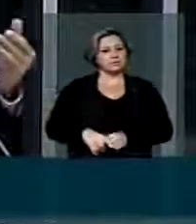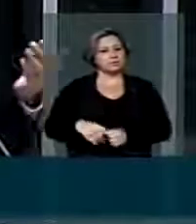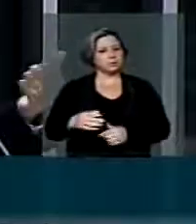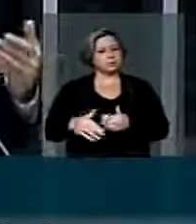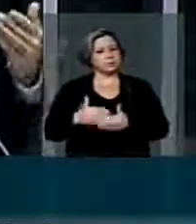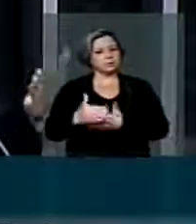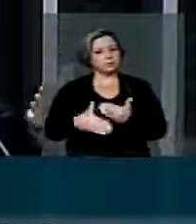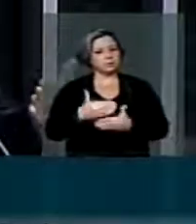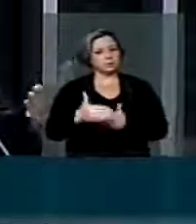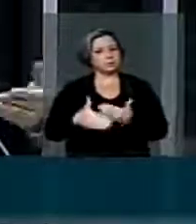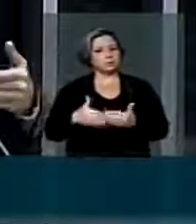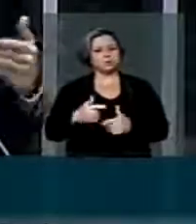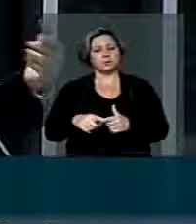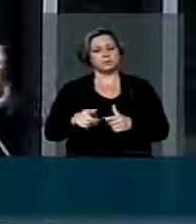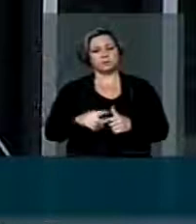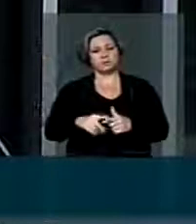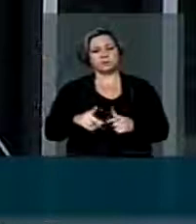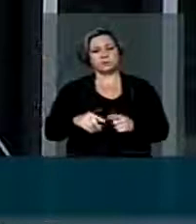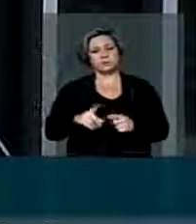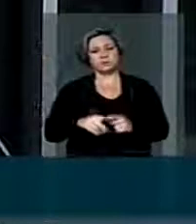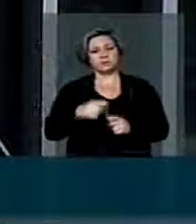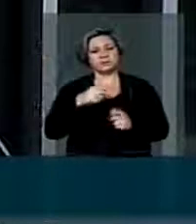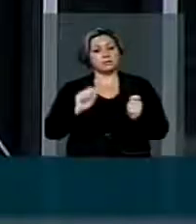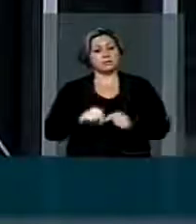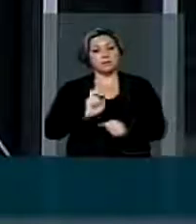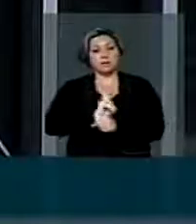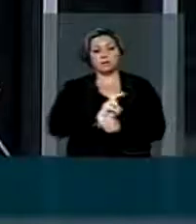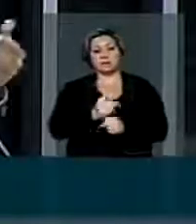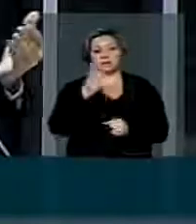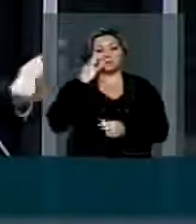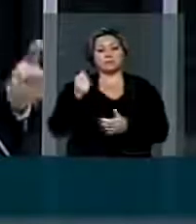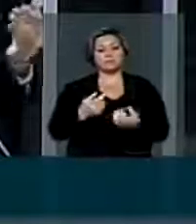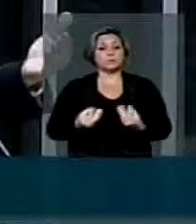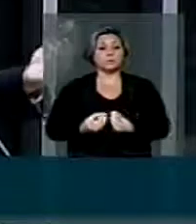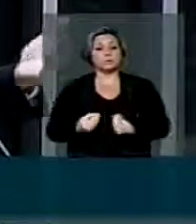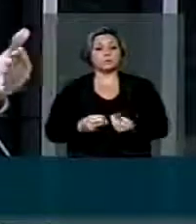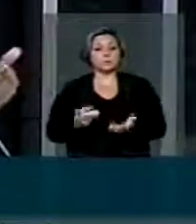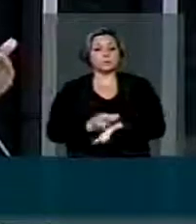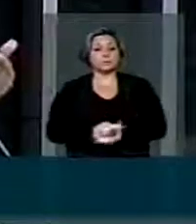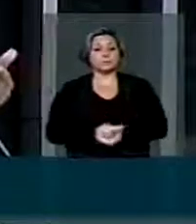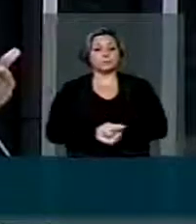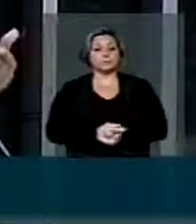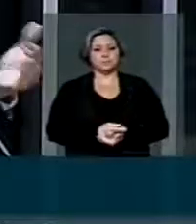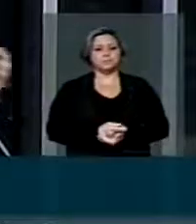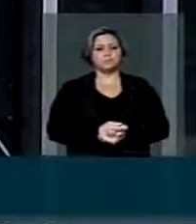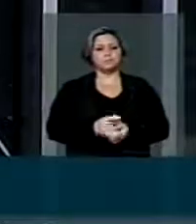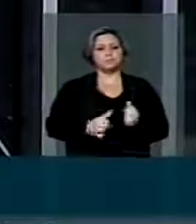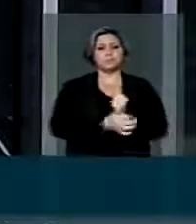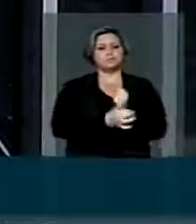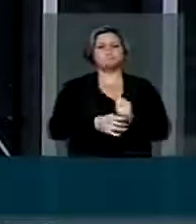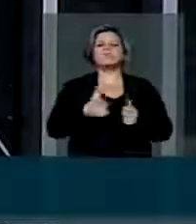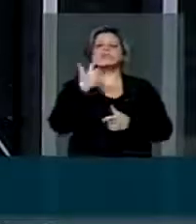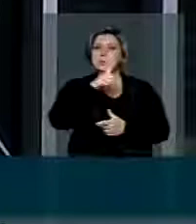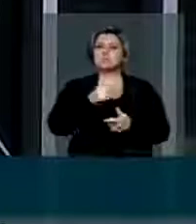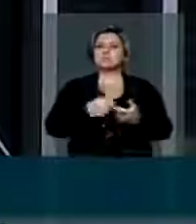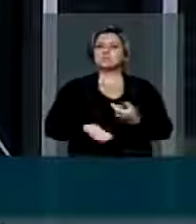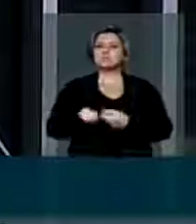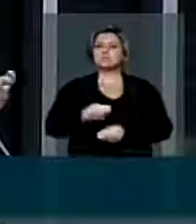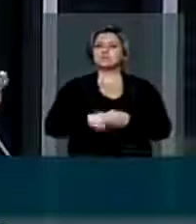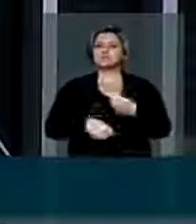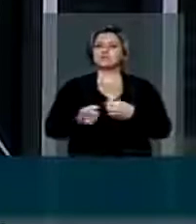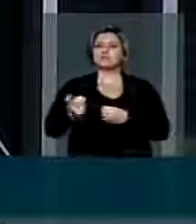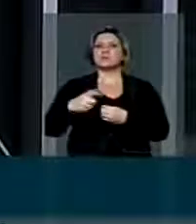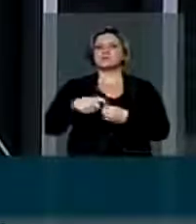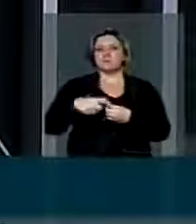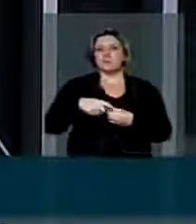isso são circunstâncias que não se controlam, porque está havendo recuperação, ainda